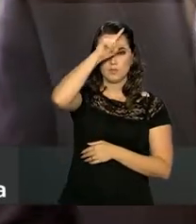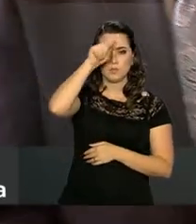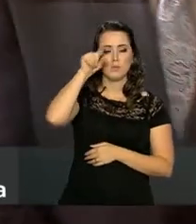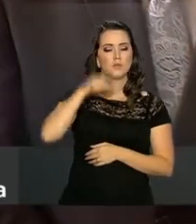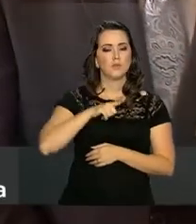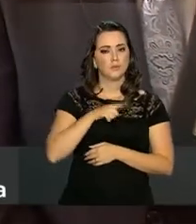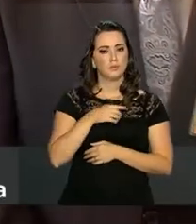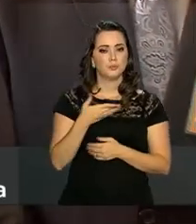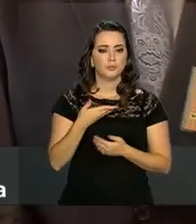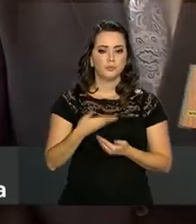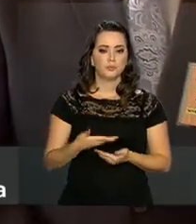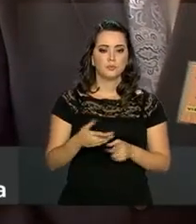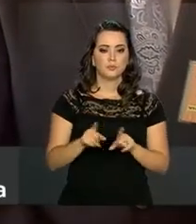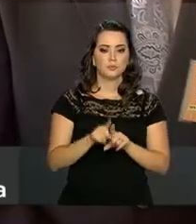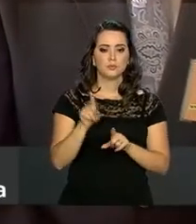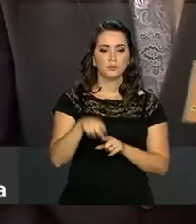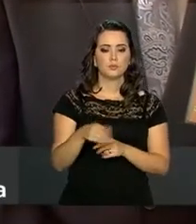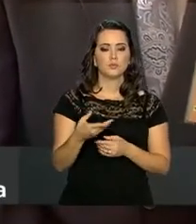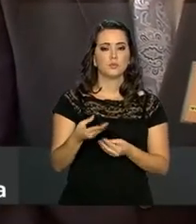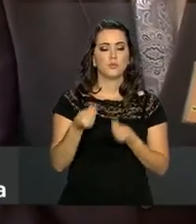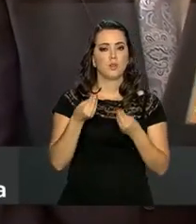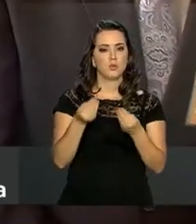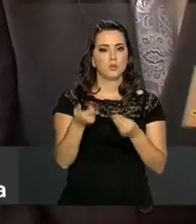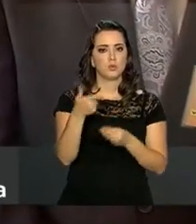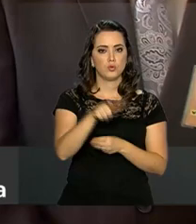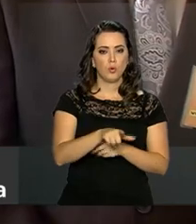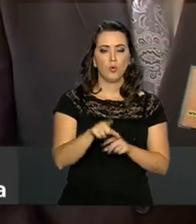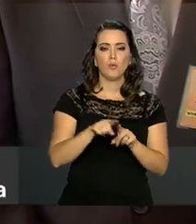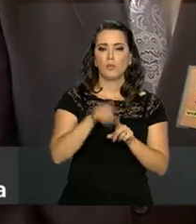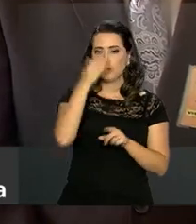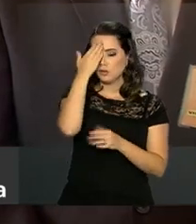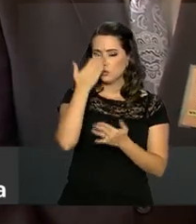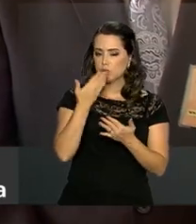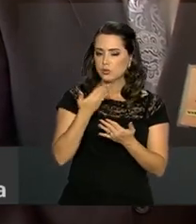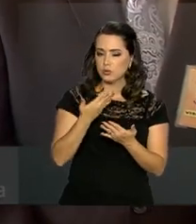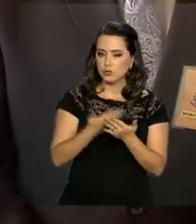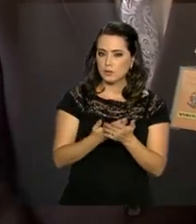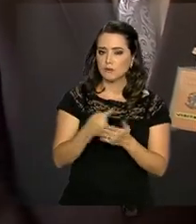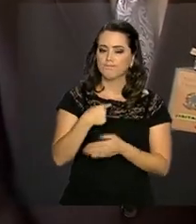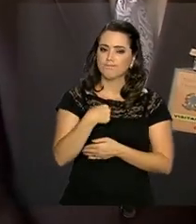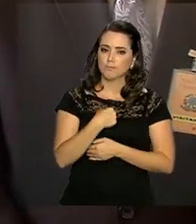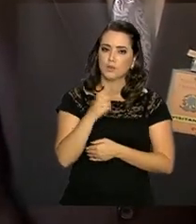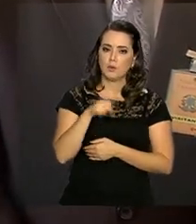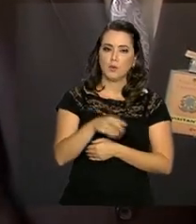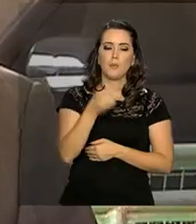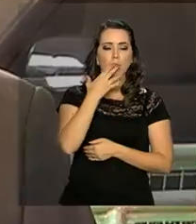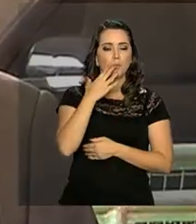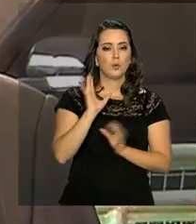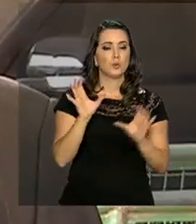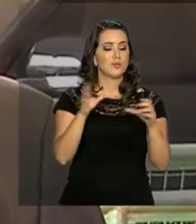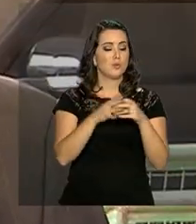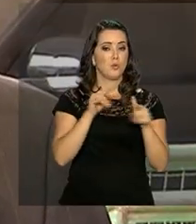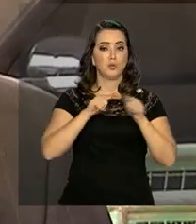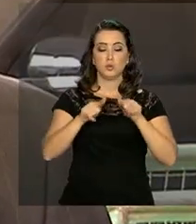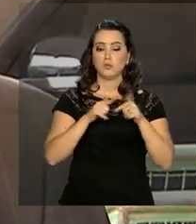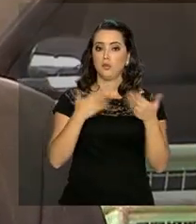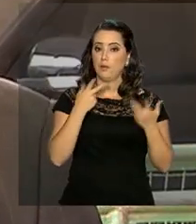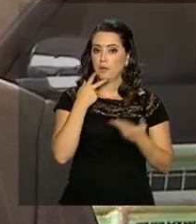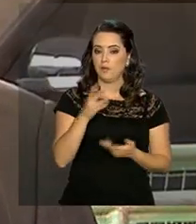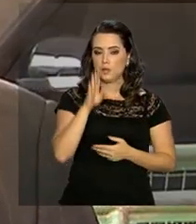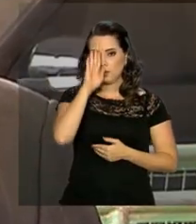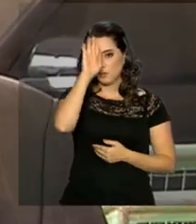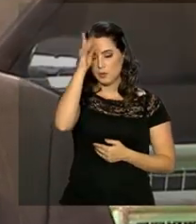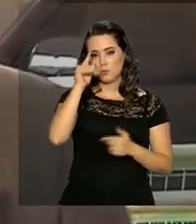revolucionário é confere a mim mais uma vez um privilégio participar dessa equipe diria que o principal